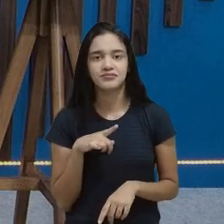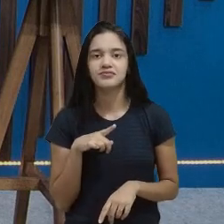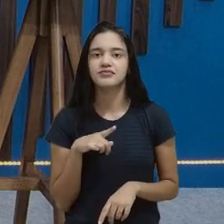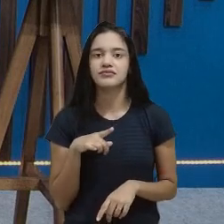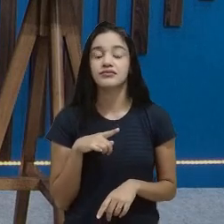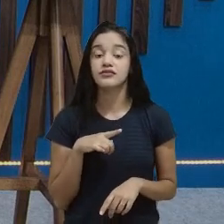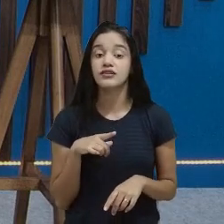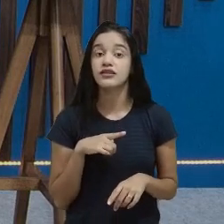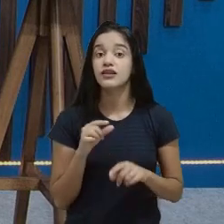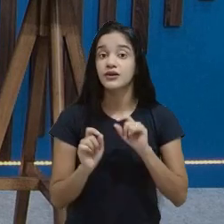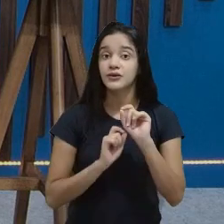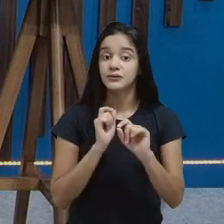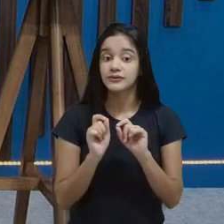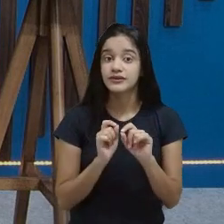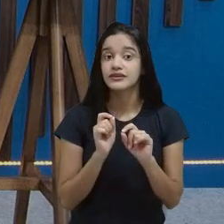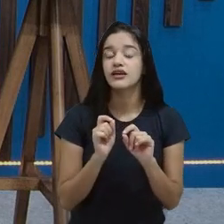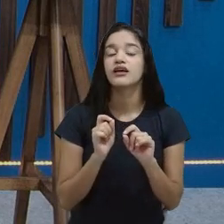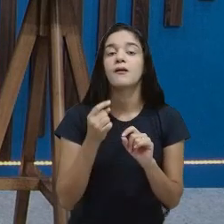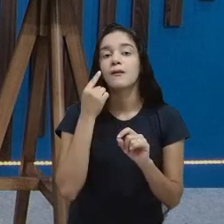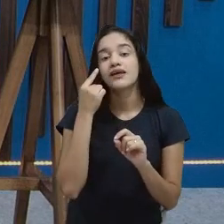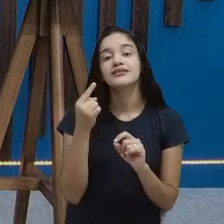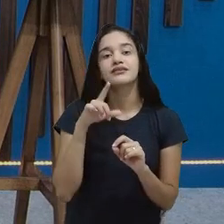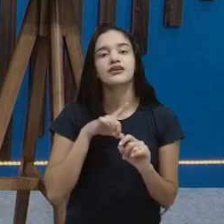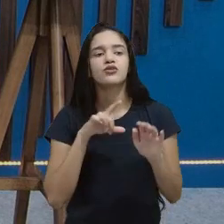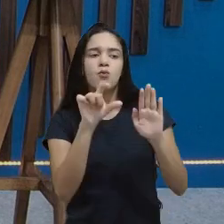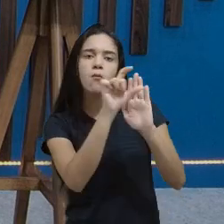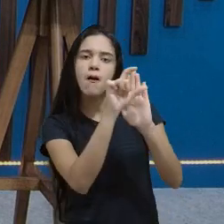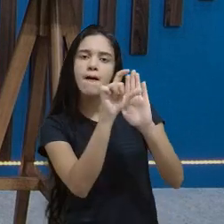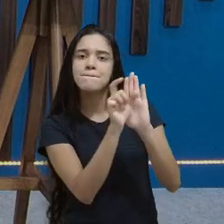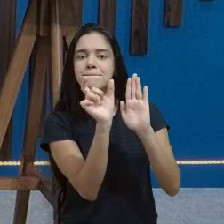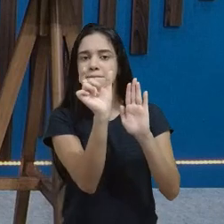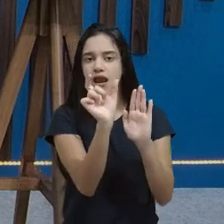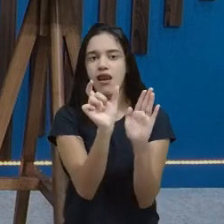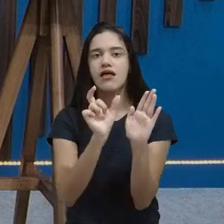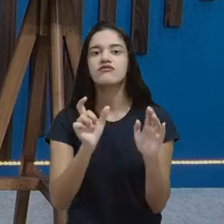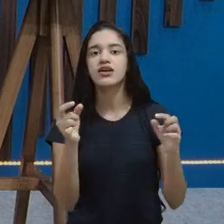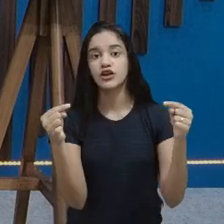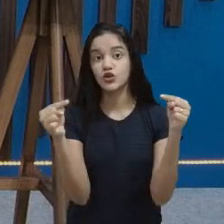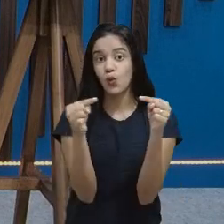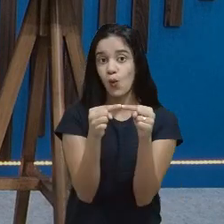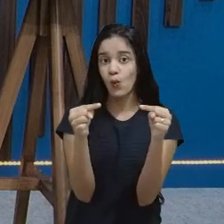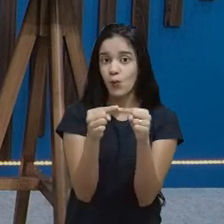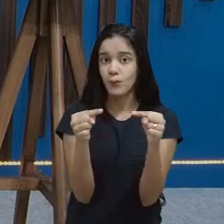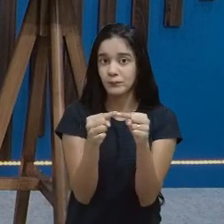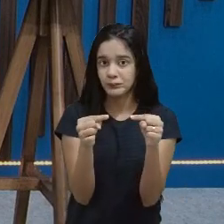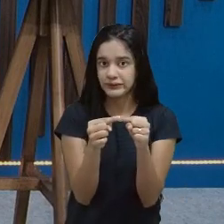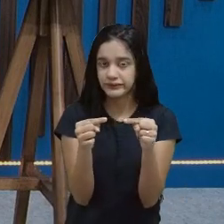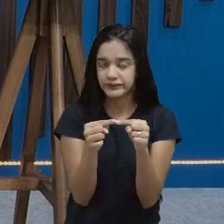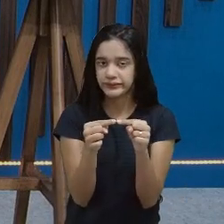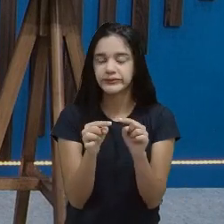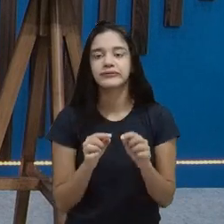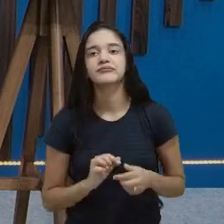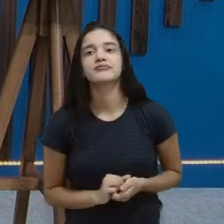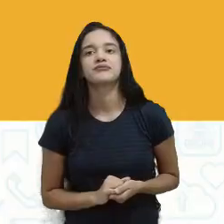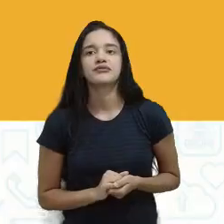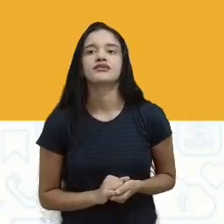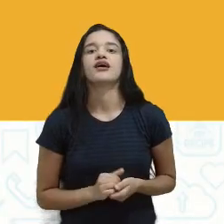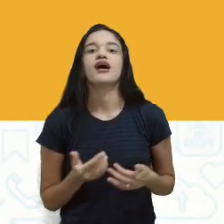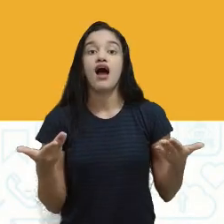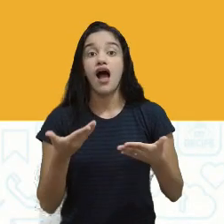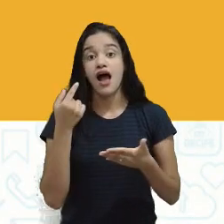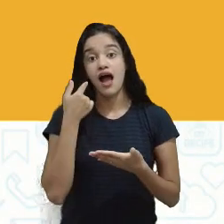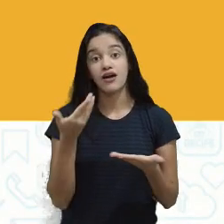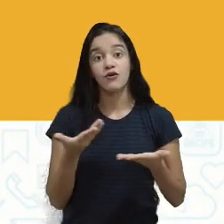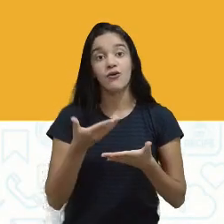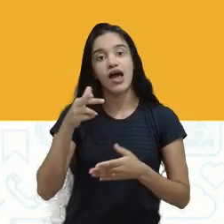Essa combinação, não é? No verso tem uma palavra que combina com a outra. A